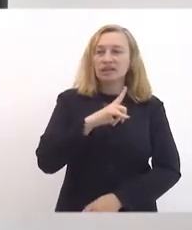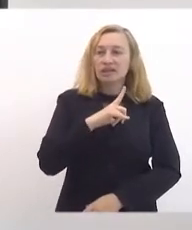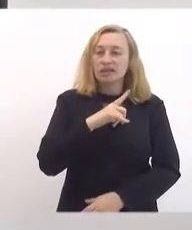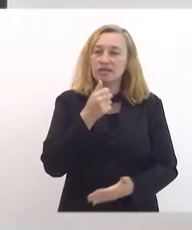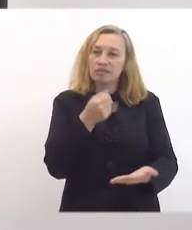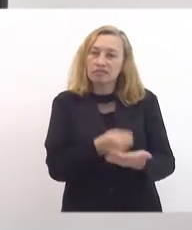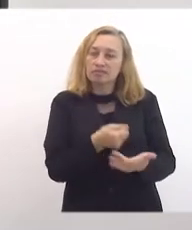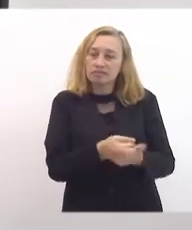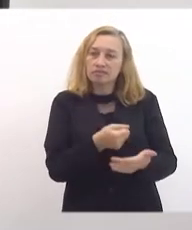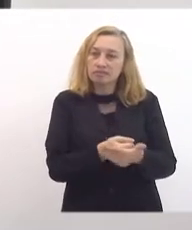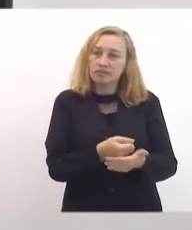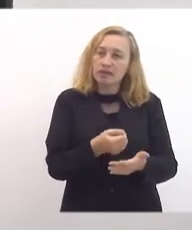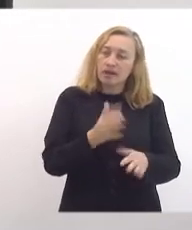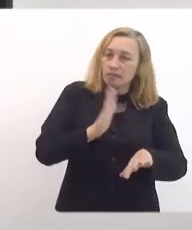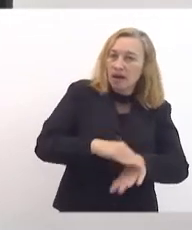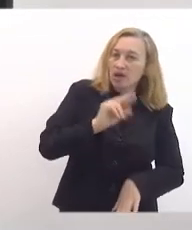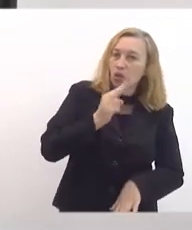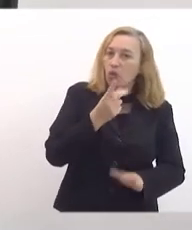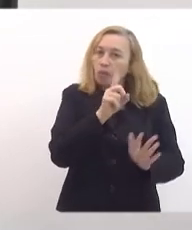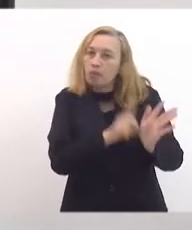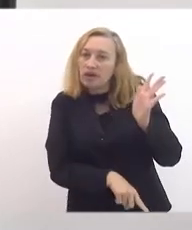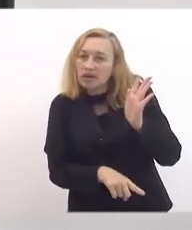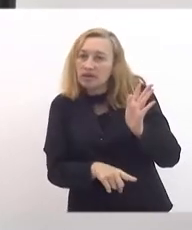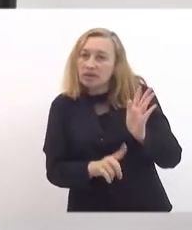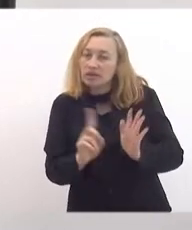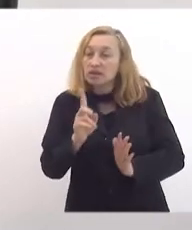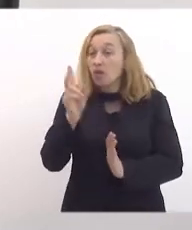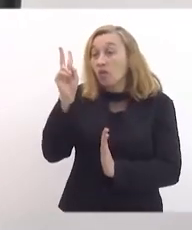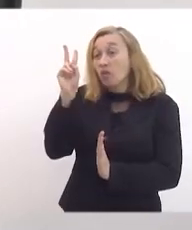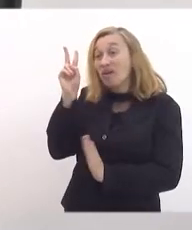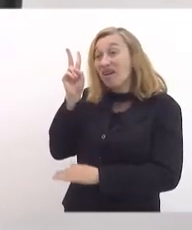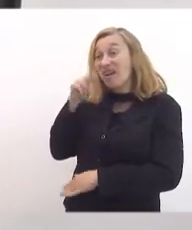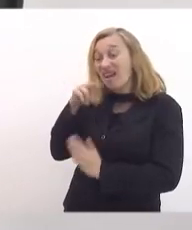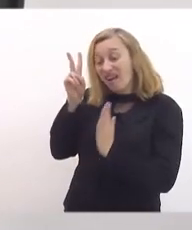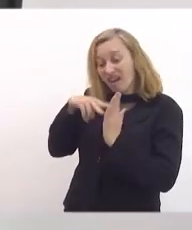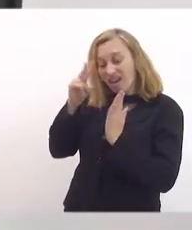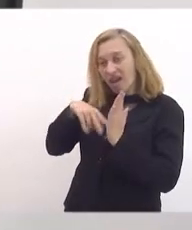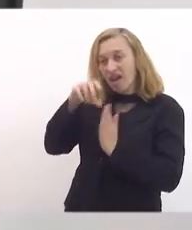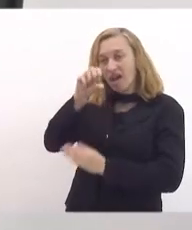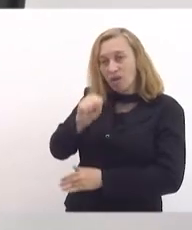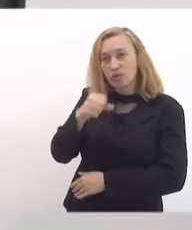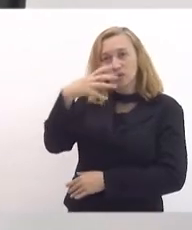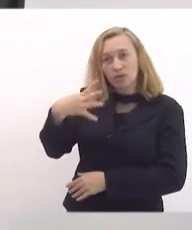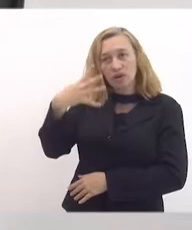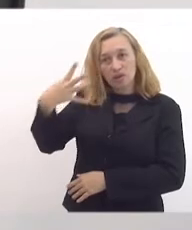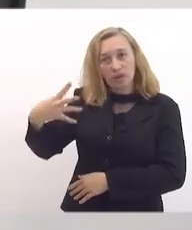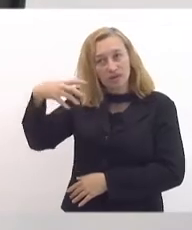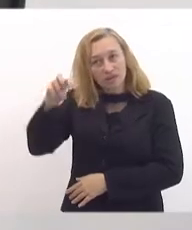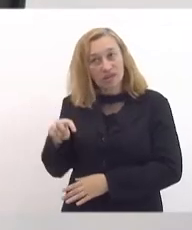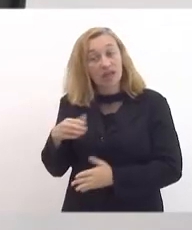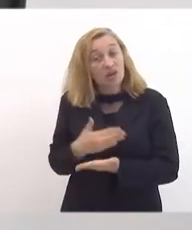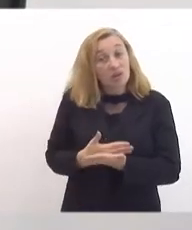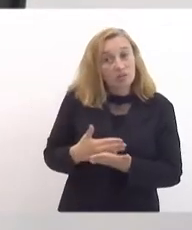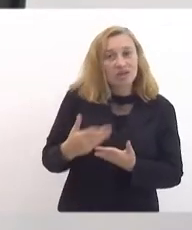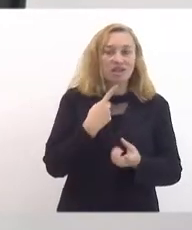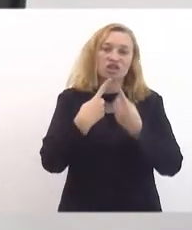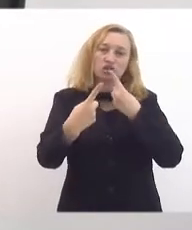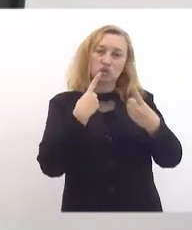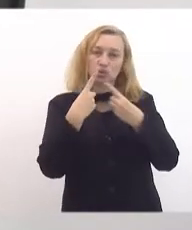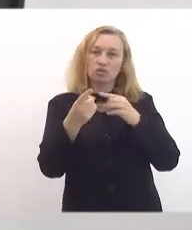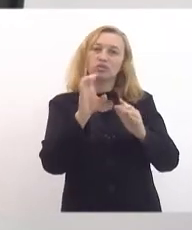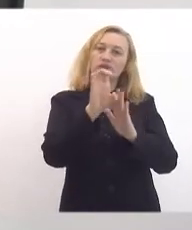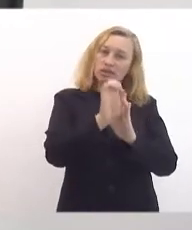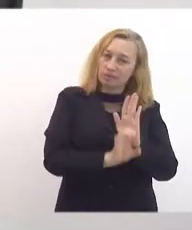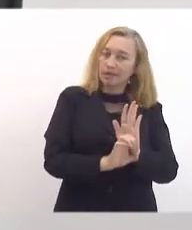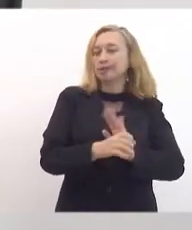exigência mais ou menos 100 leia 8445 aí começa a discussão nas